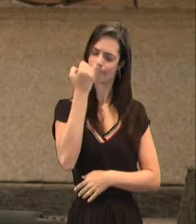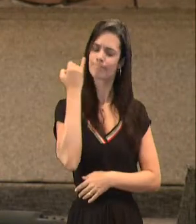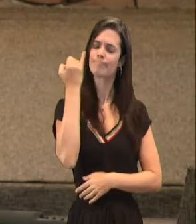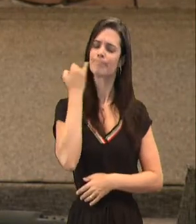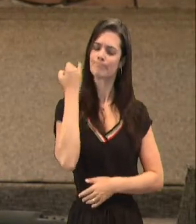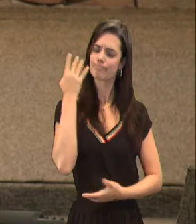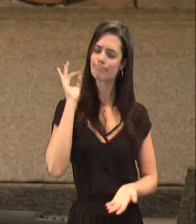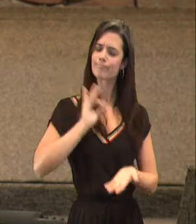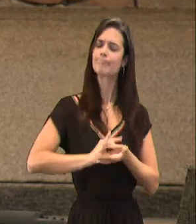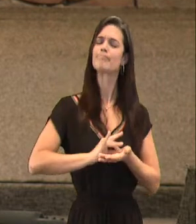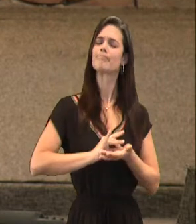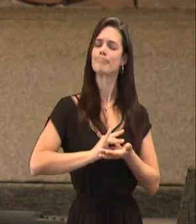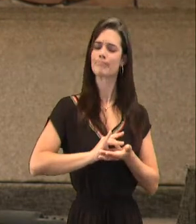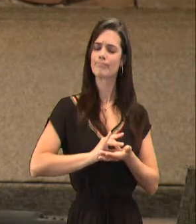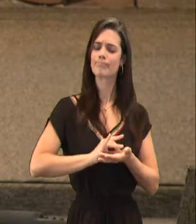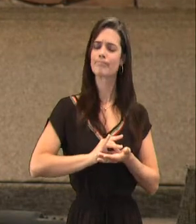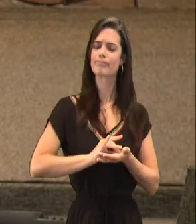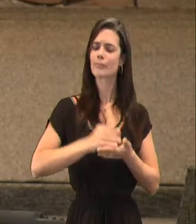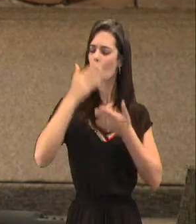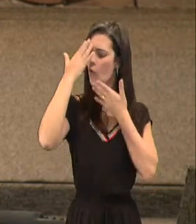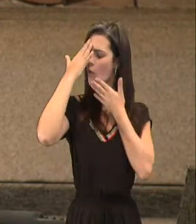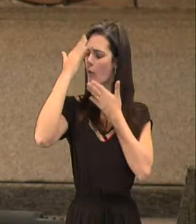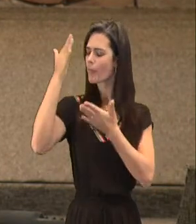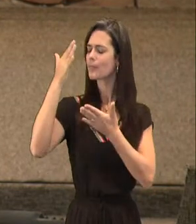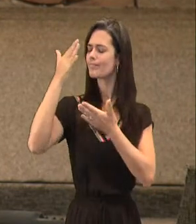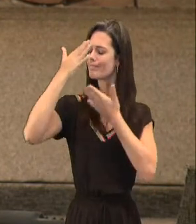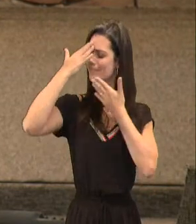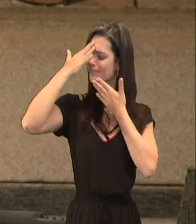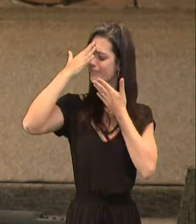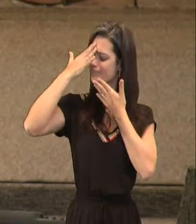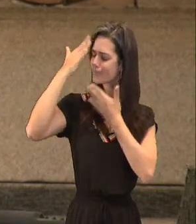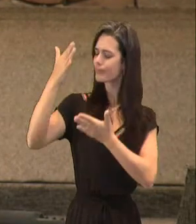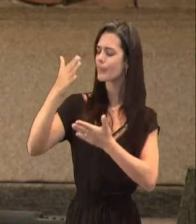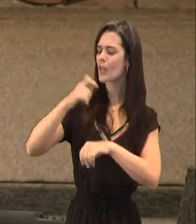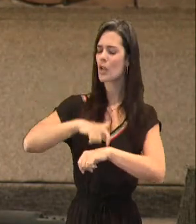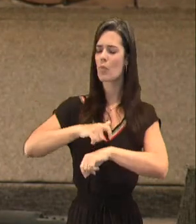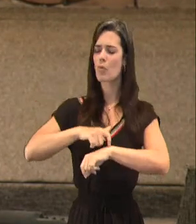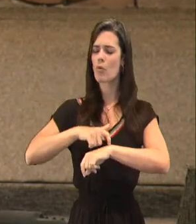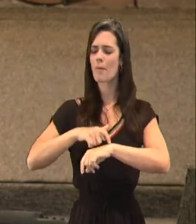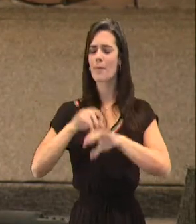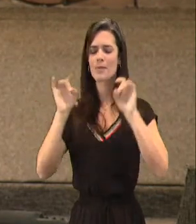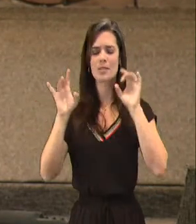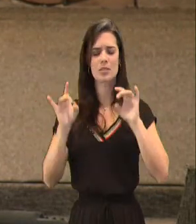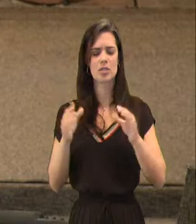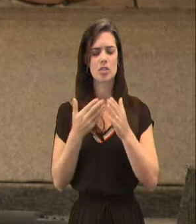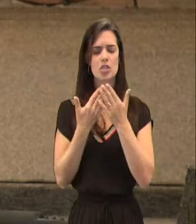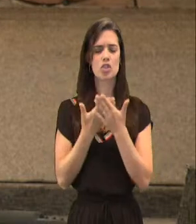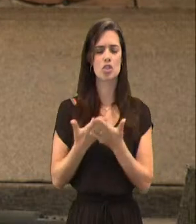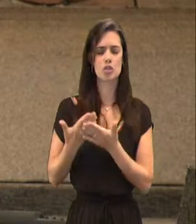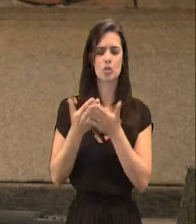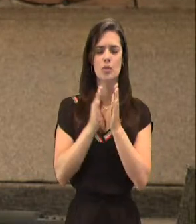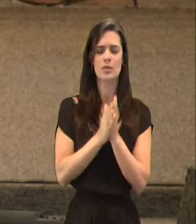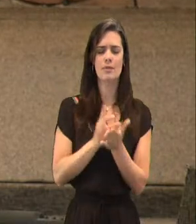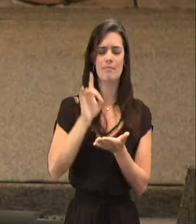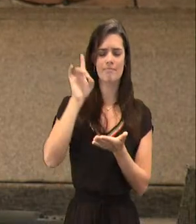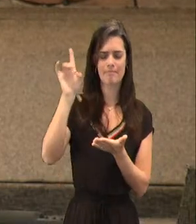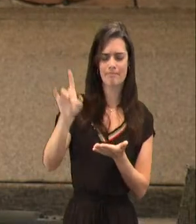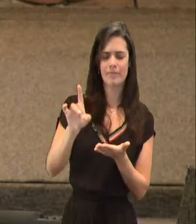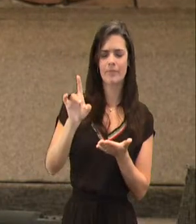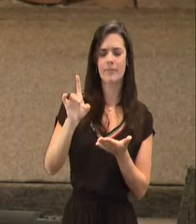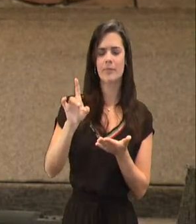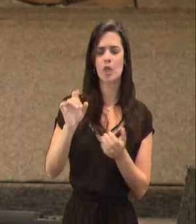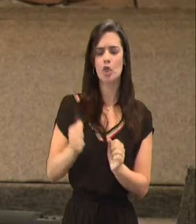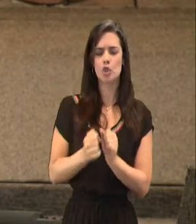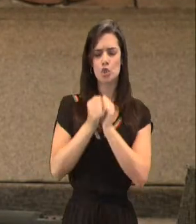tão profundas e eternas para nós. Obrigado por mais esse momento que tivemos de estudo da Tua palavra. Continua conosco